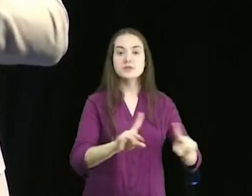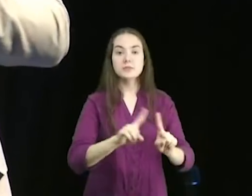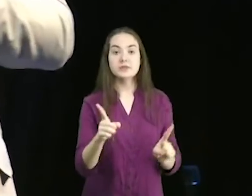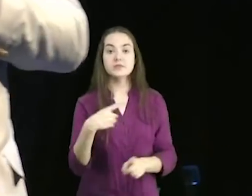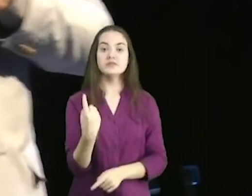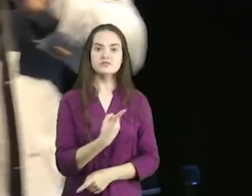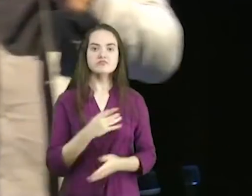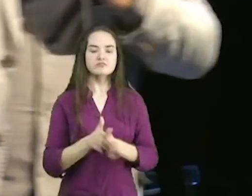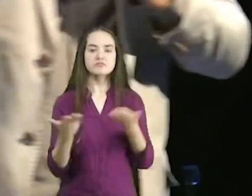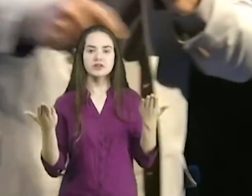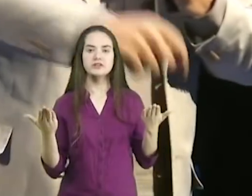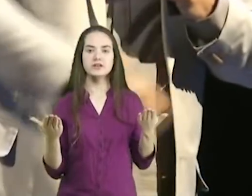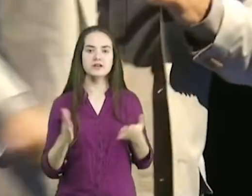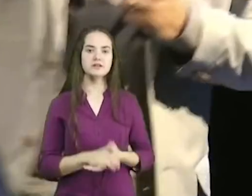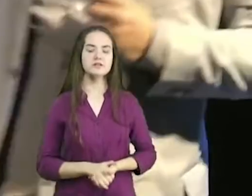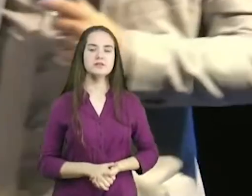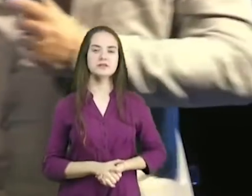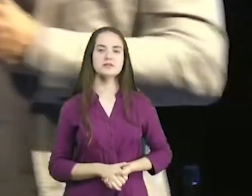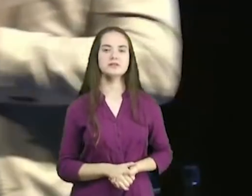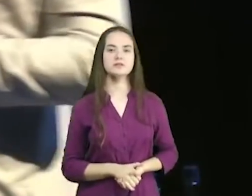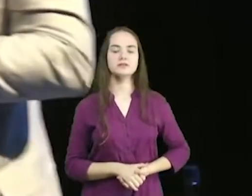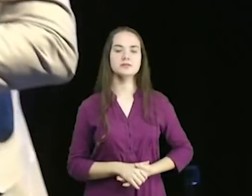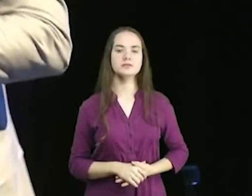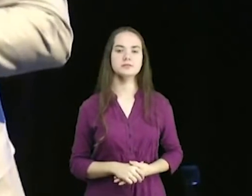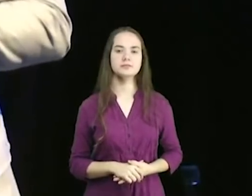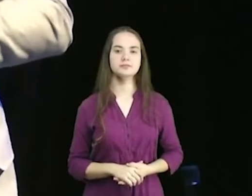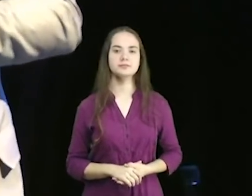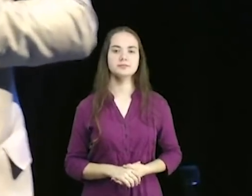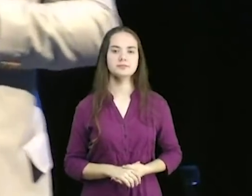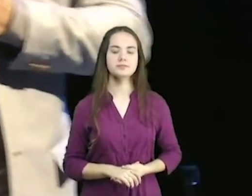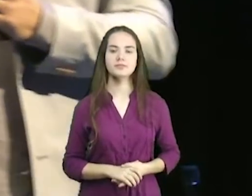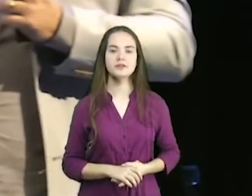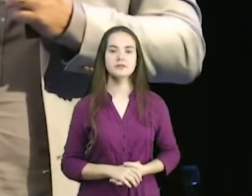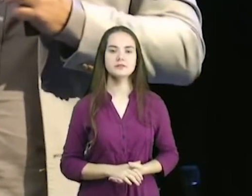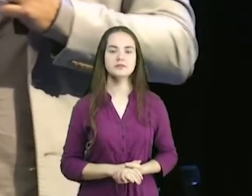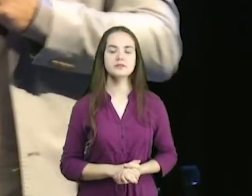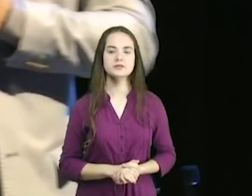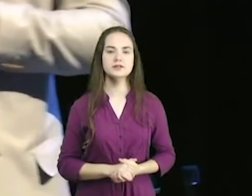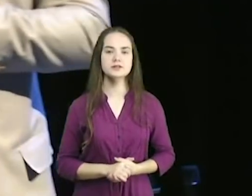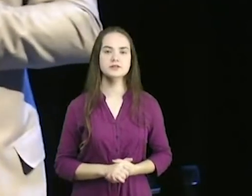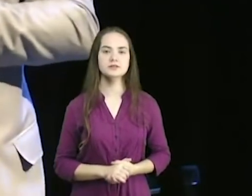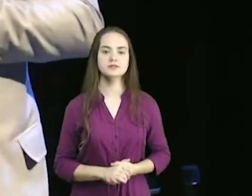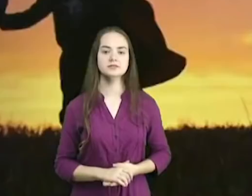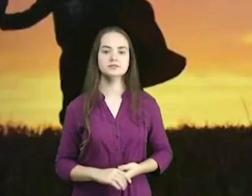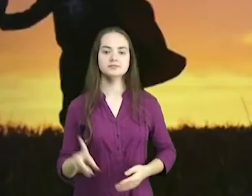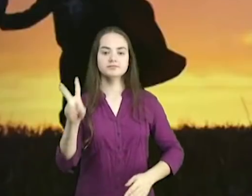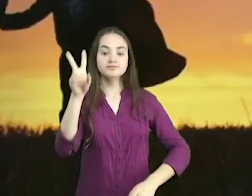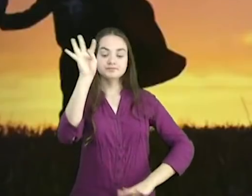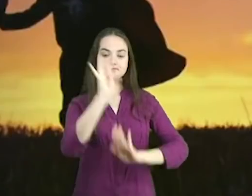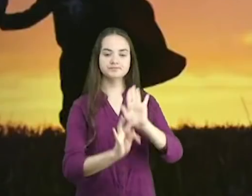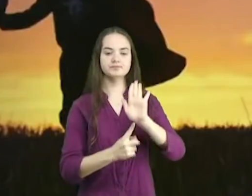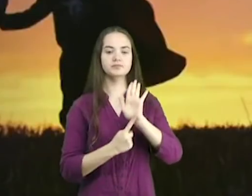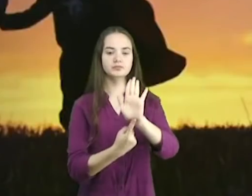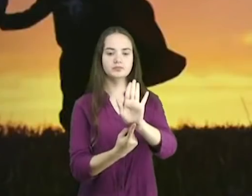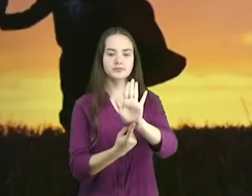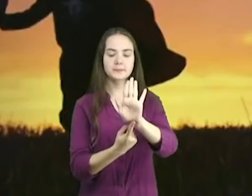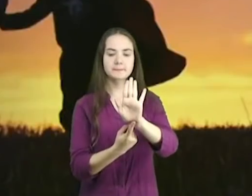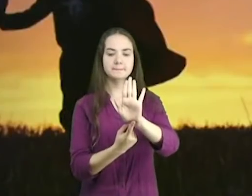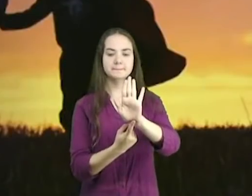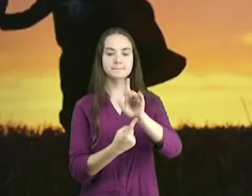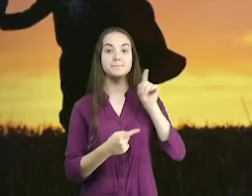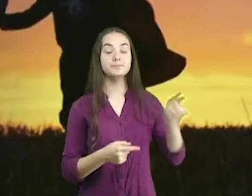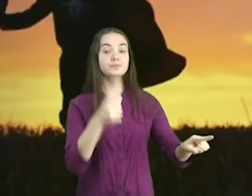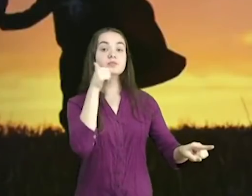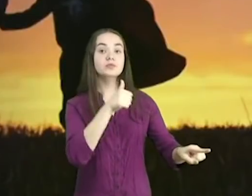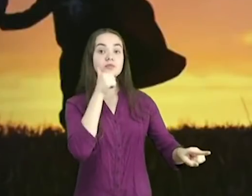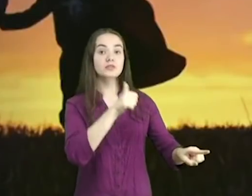grandes milagres, porque a gente sabe quanto custa, até o limite. Olha como é que encerra o texto. Ela foi, contou